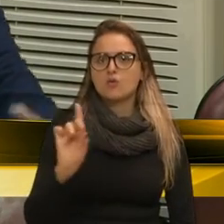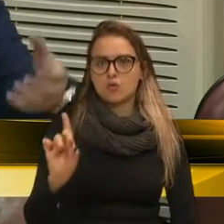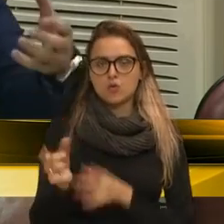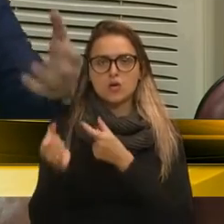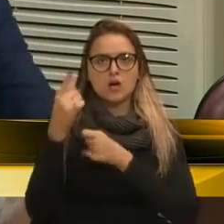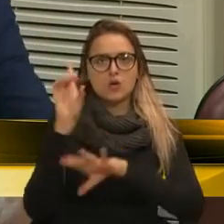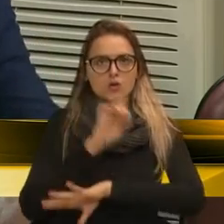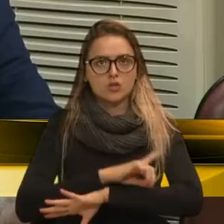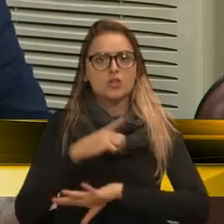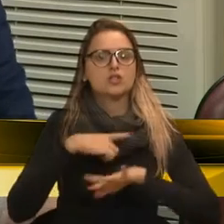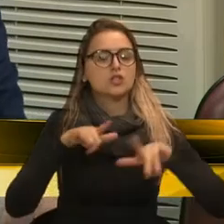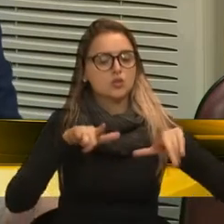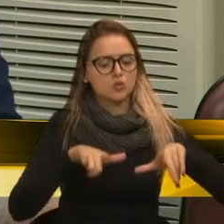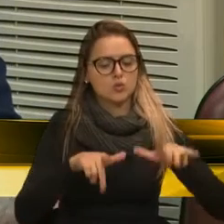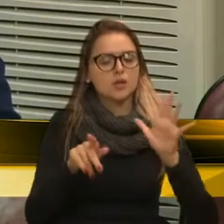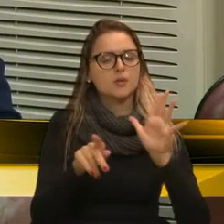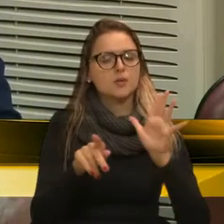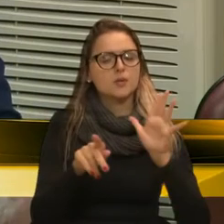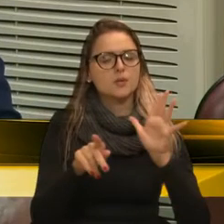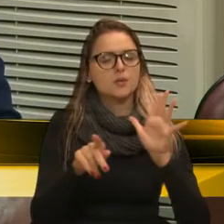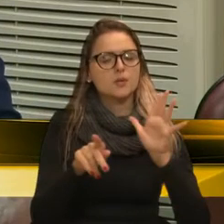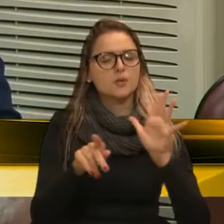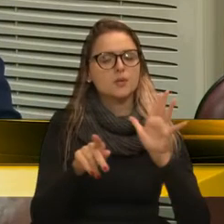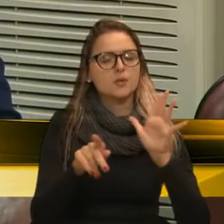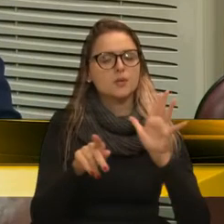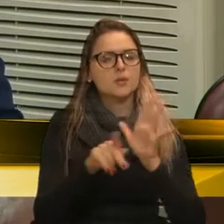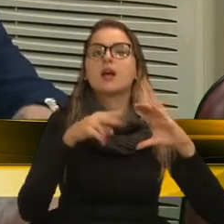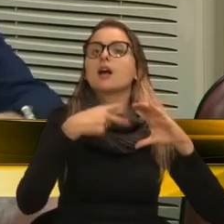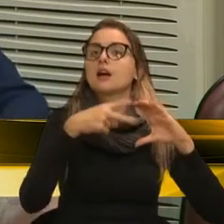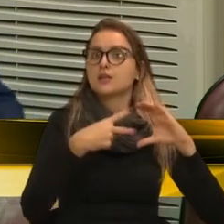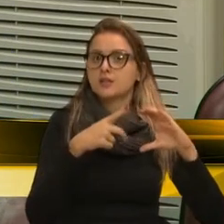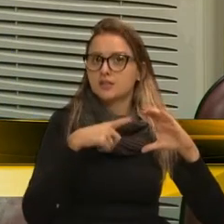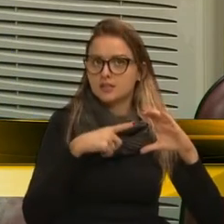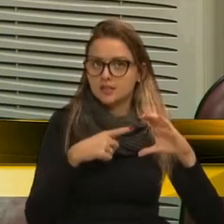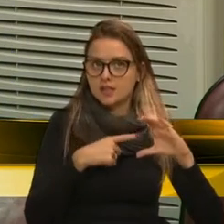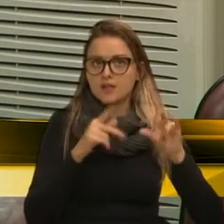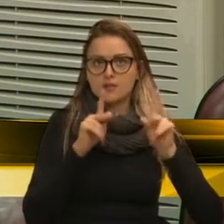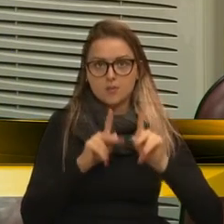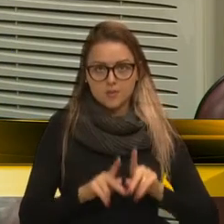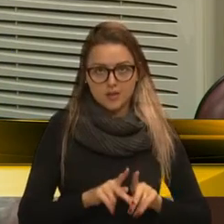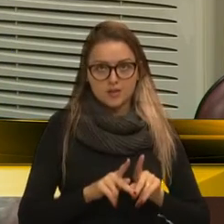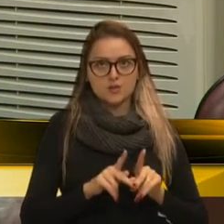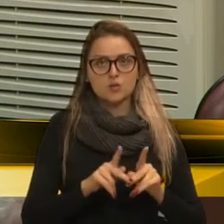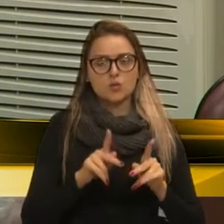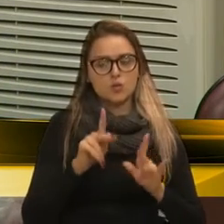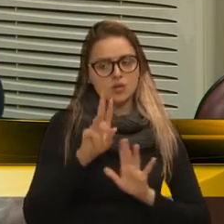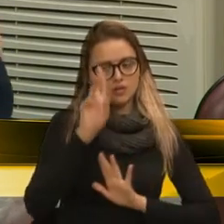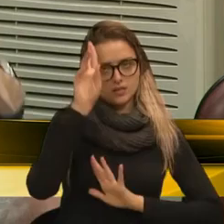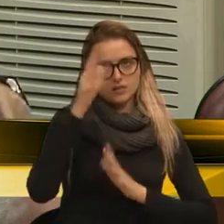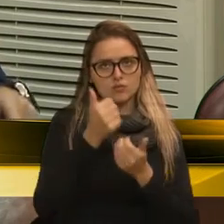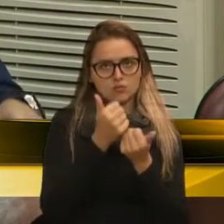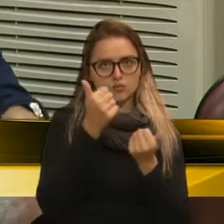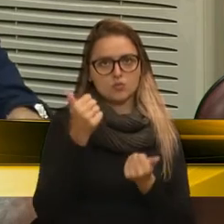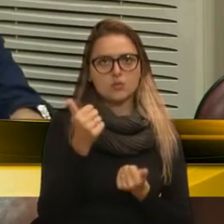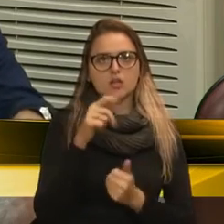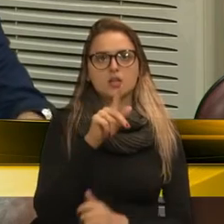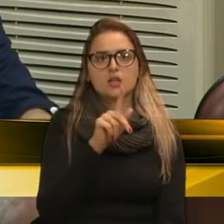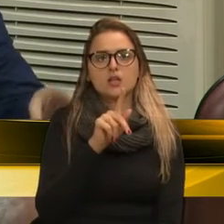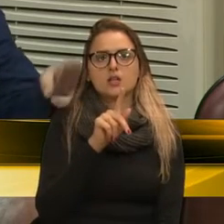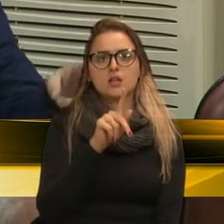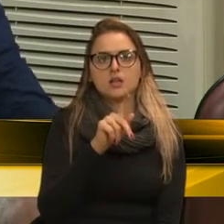a câmara tinha o seu estande na festa da uva autoridades que foram lá no dia do pmdb nós